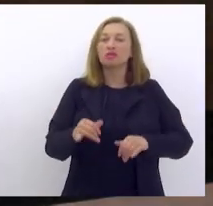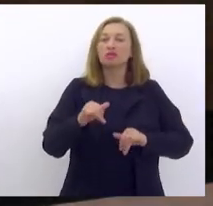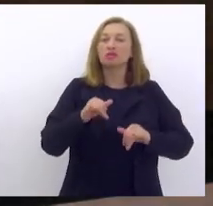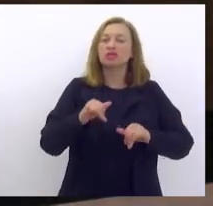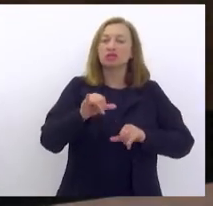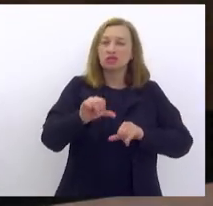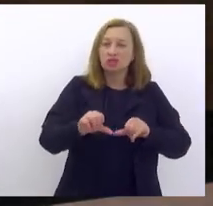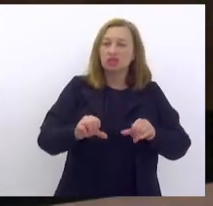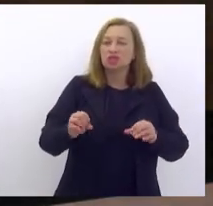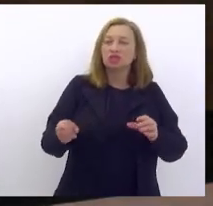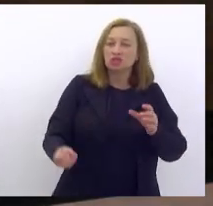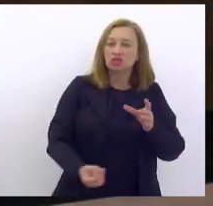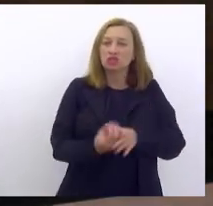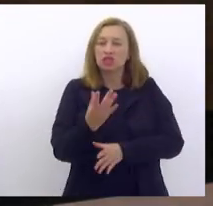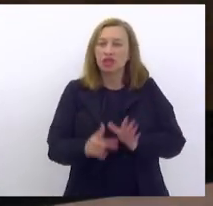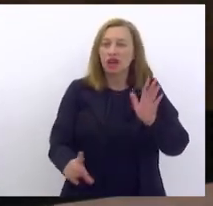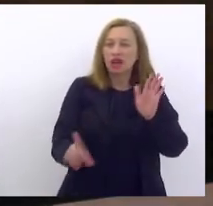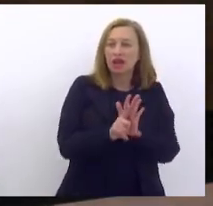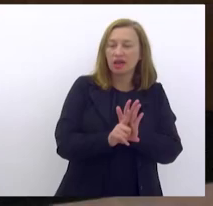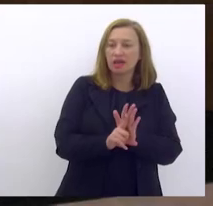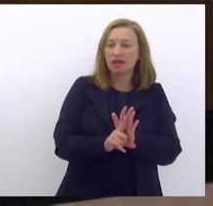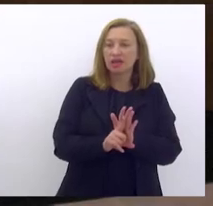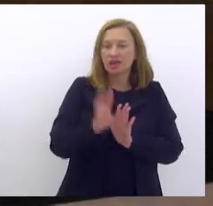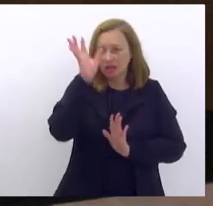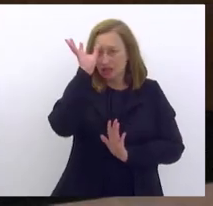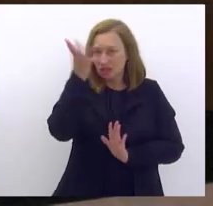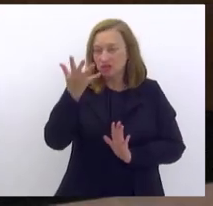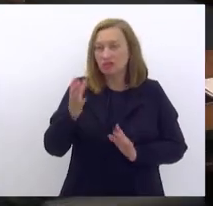formulação política que vem as soluções.